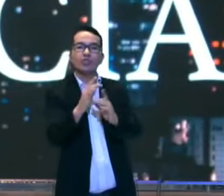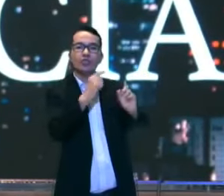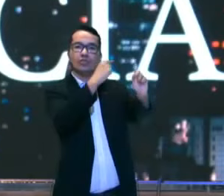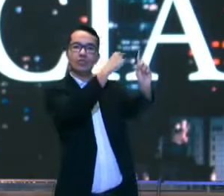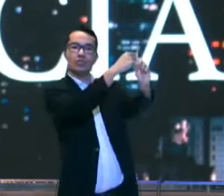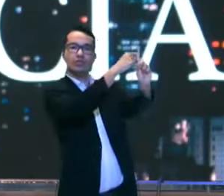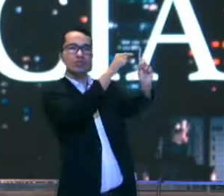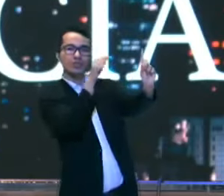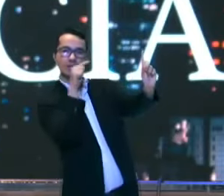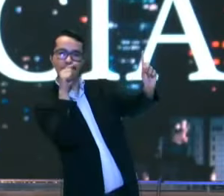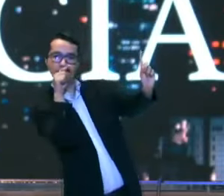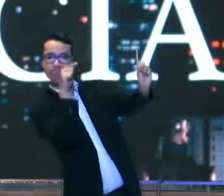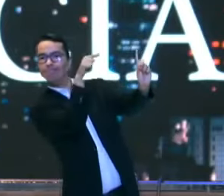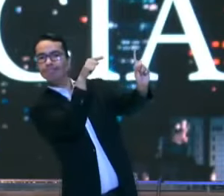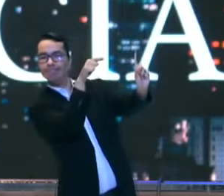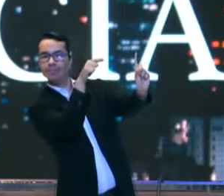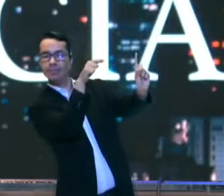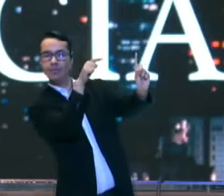quadrangular,